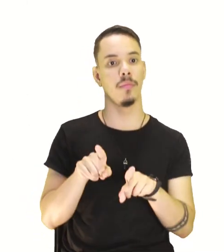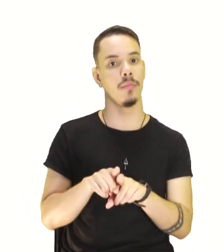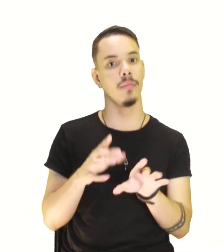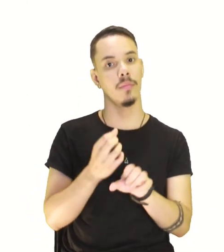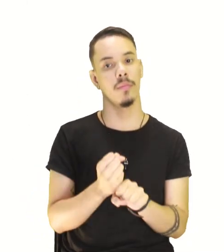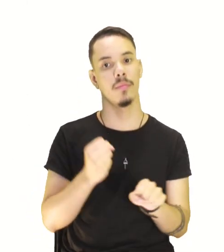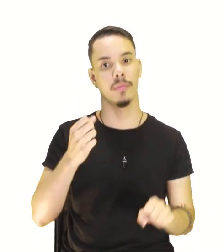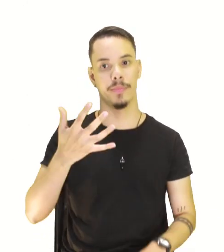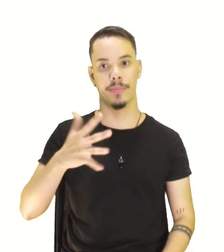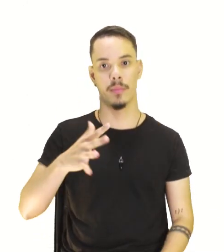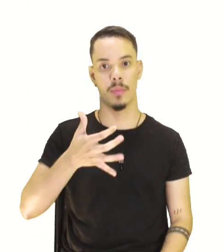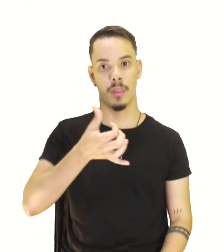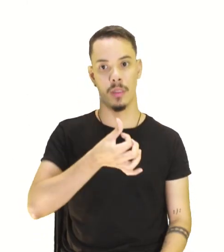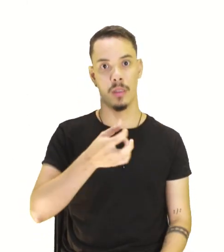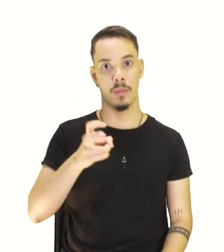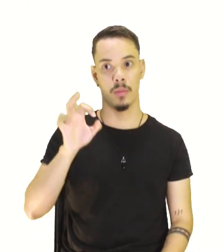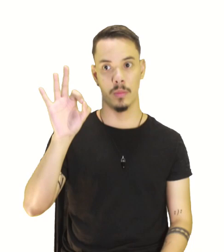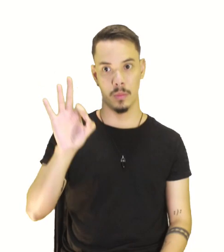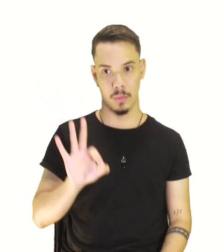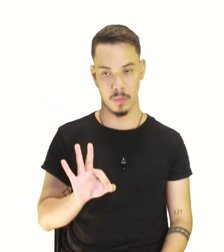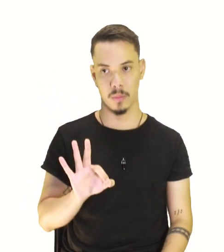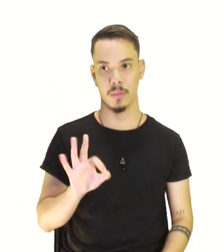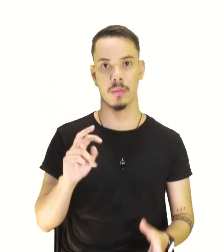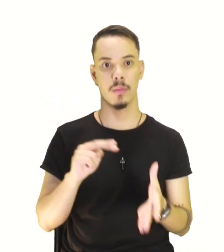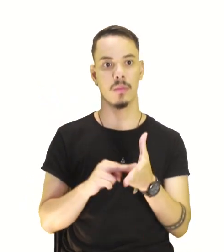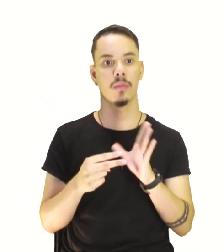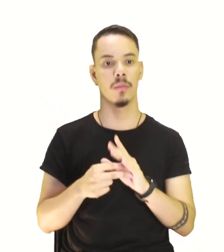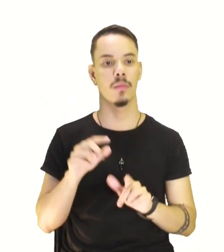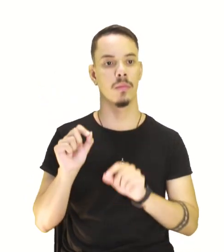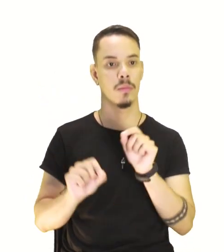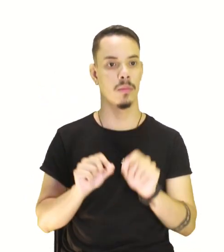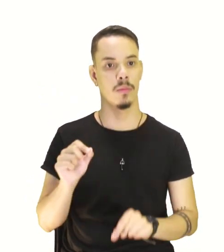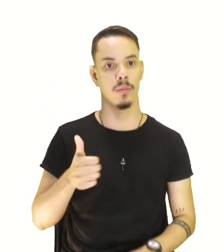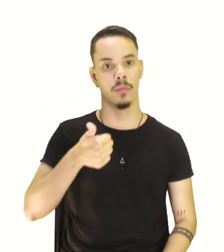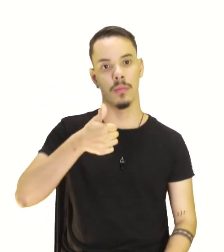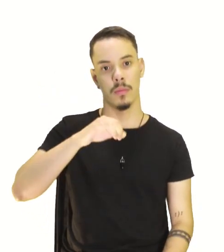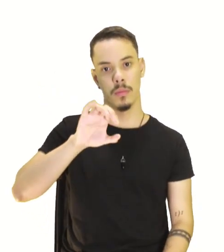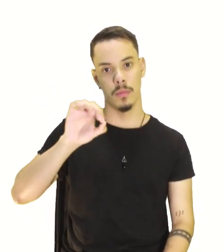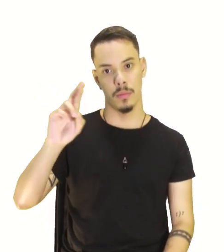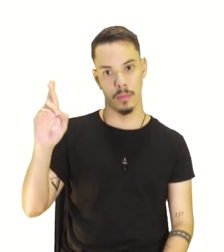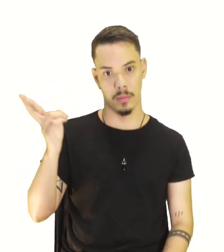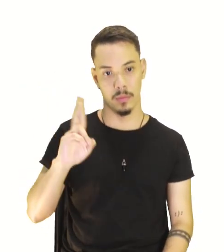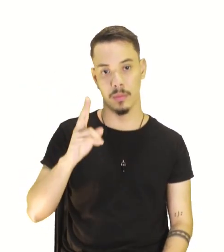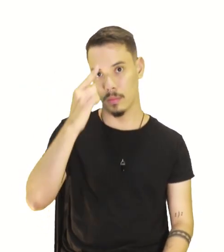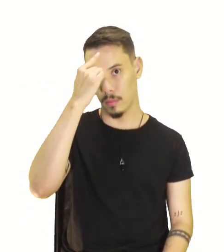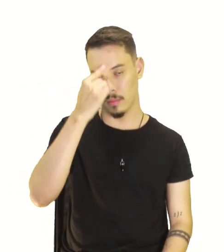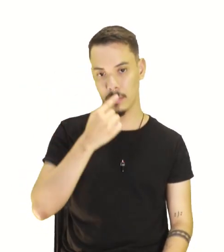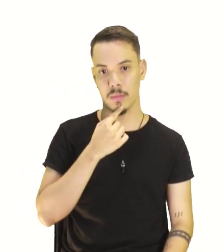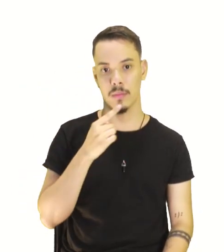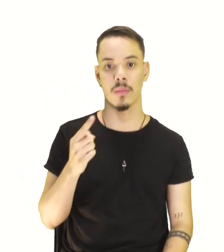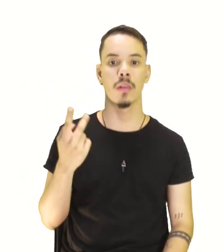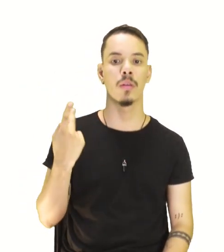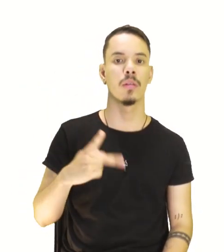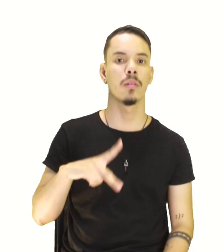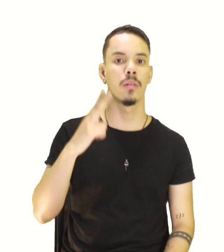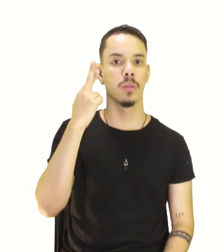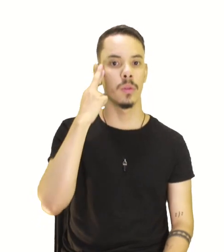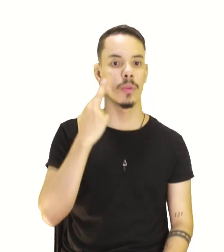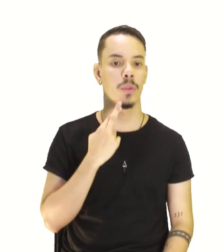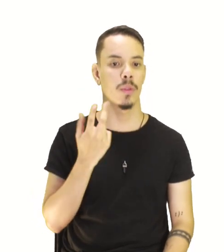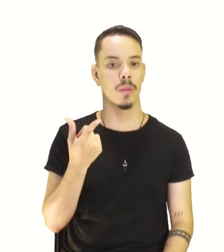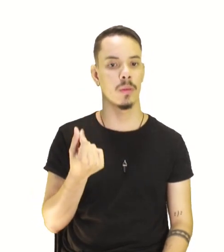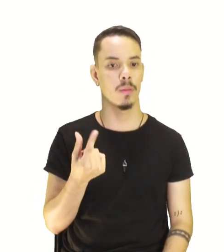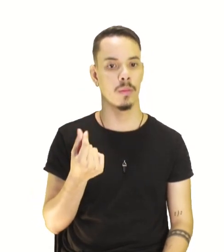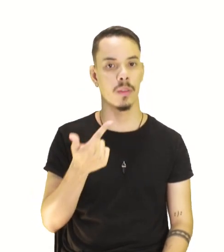média 65%, ou seja, cada R$100 arrecadado, 35. E tem a imagenzinha aqui, ó. Em Rondônia, o preço do